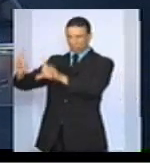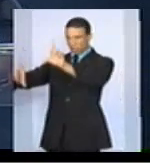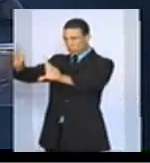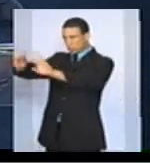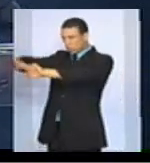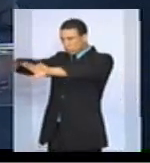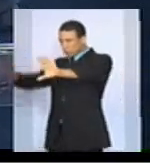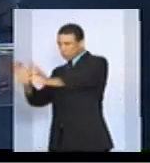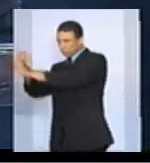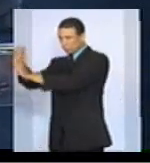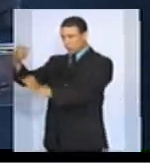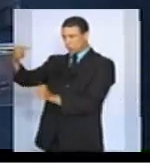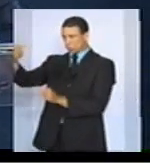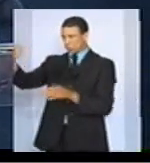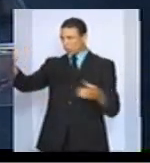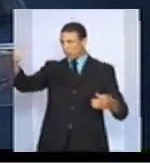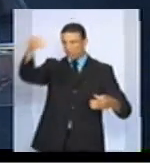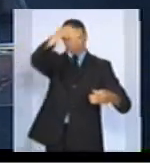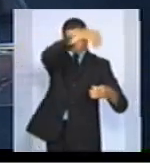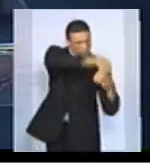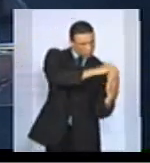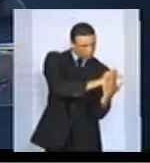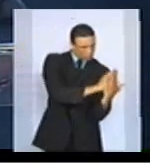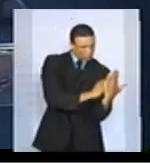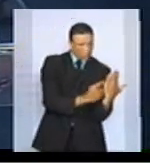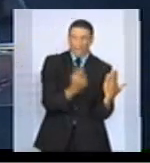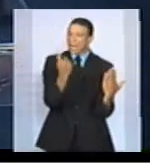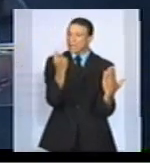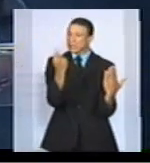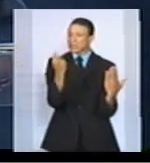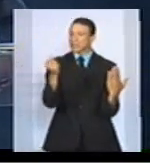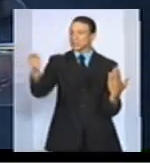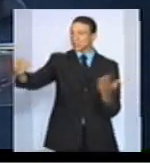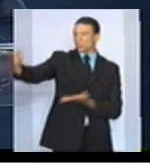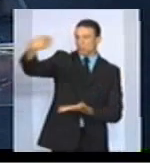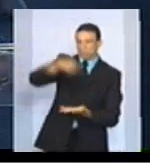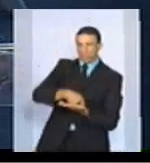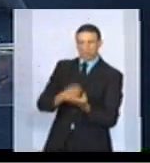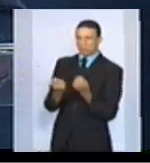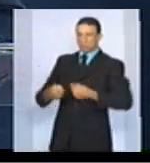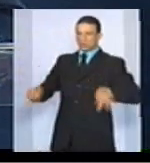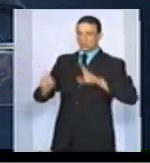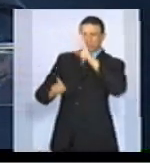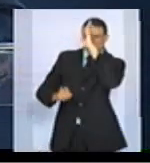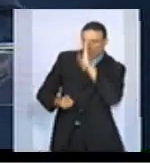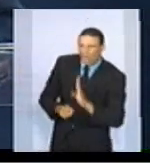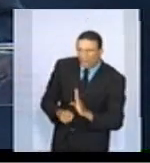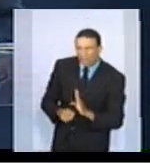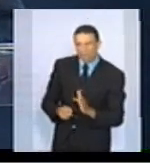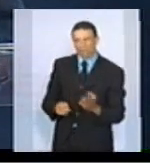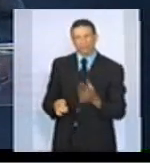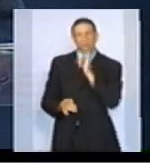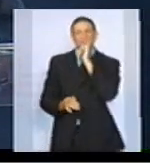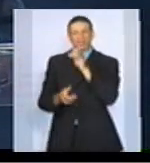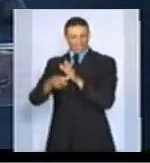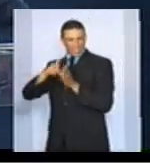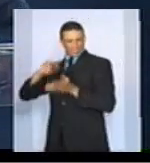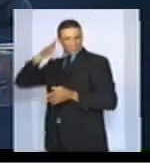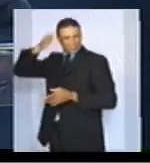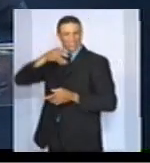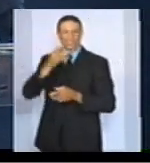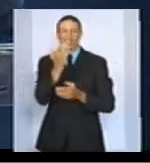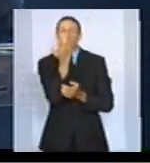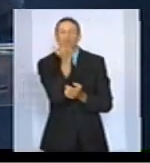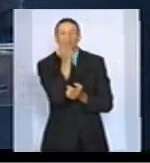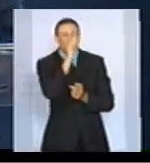grade sem poder repassar o curso para o consumidor a única alternativa Alguém disse aqui que não tinha almoço grátis agora pouco